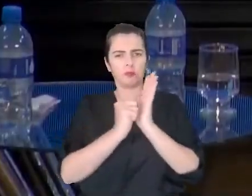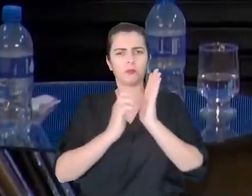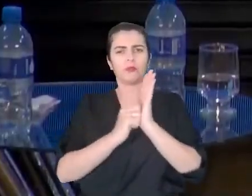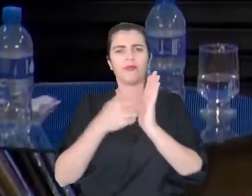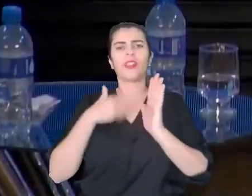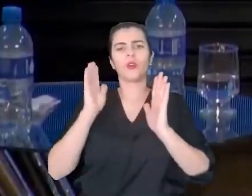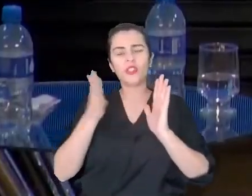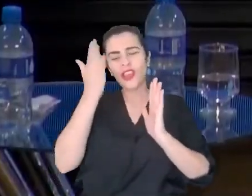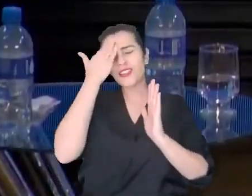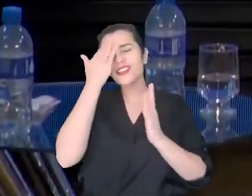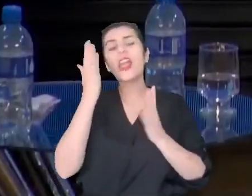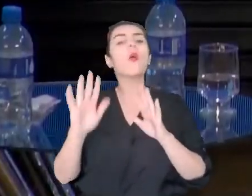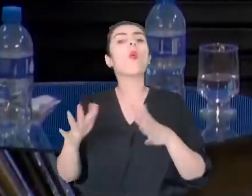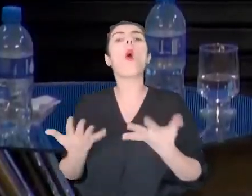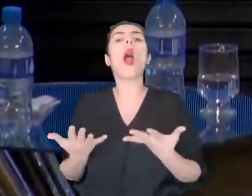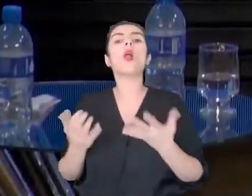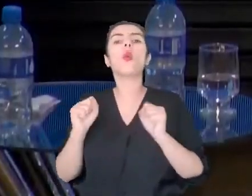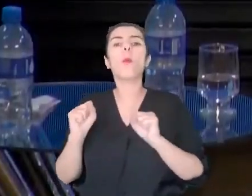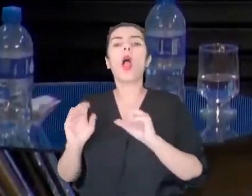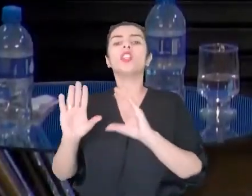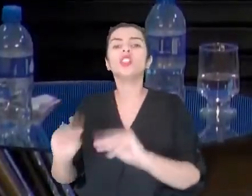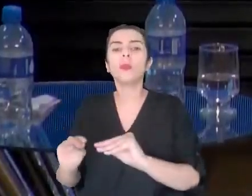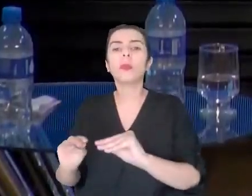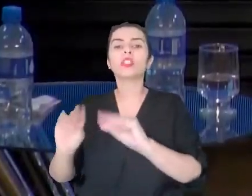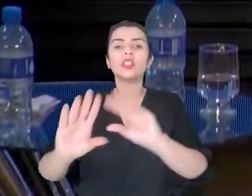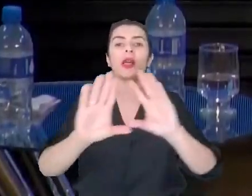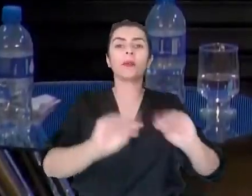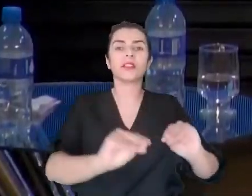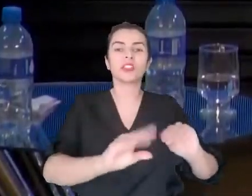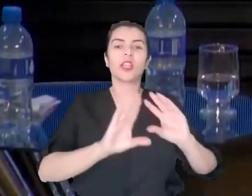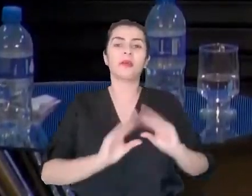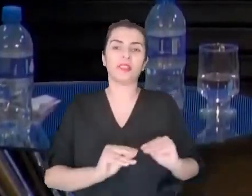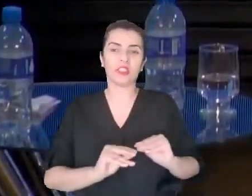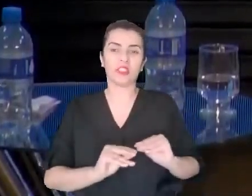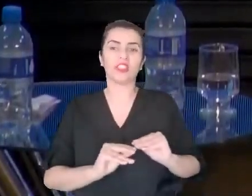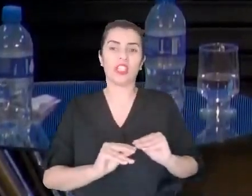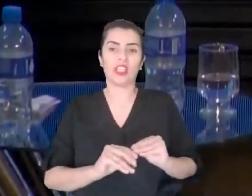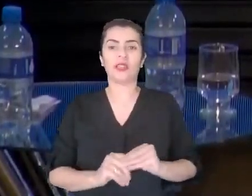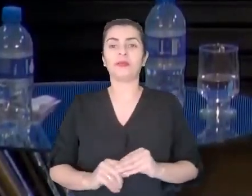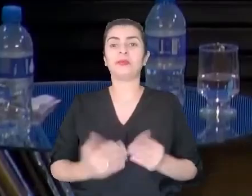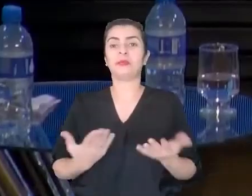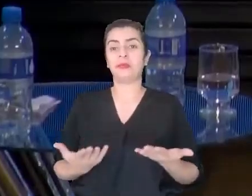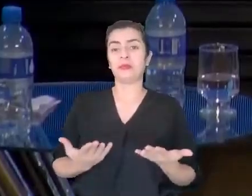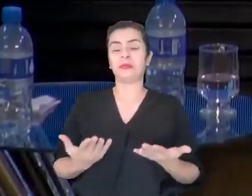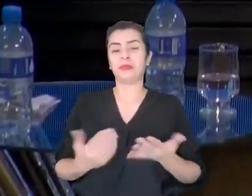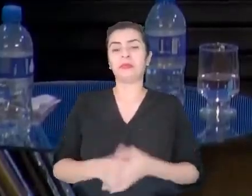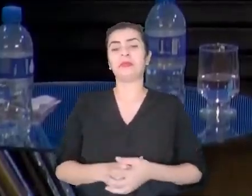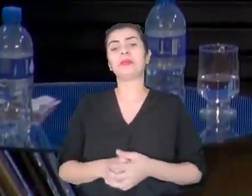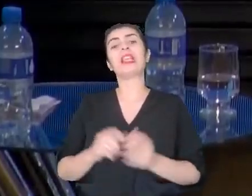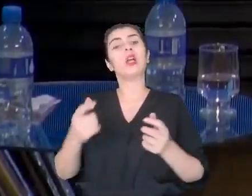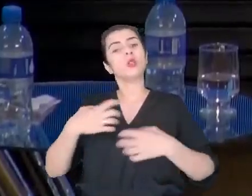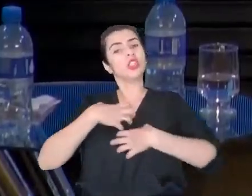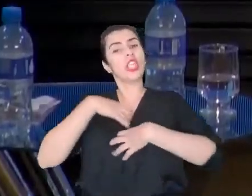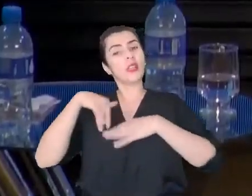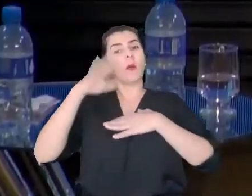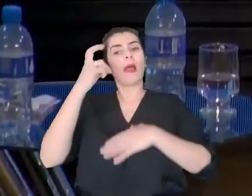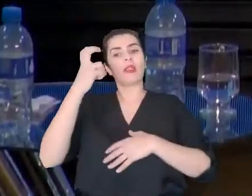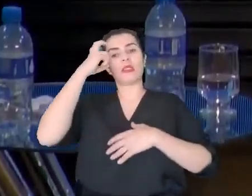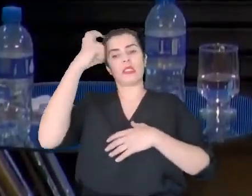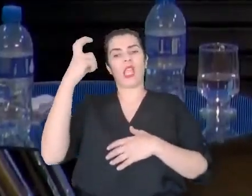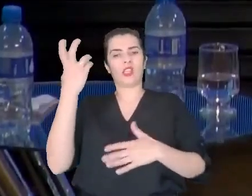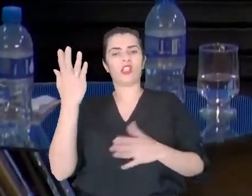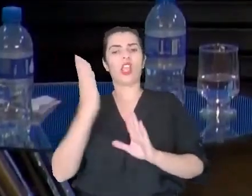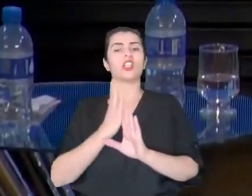o manejo, né, desse pátio de uma maneira inteligente, que antes não era feito de